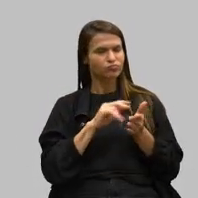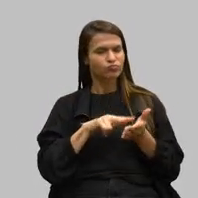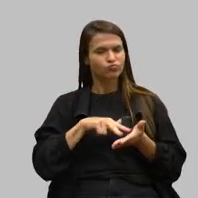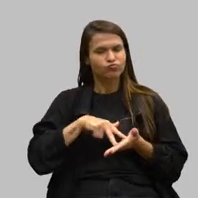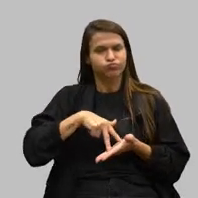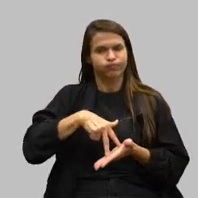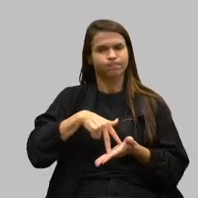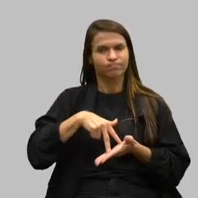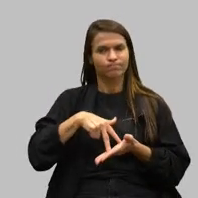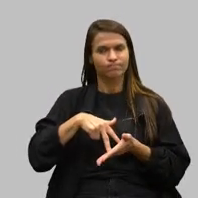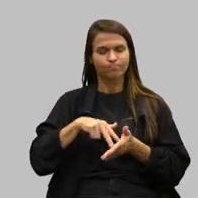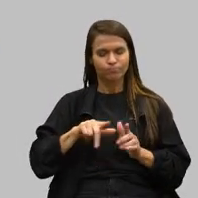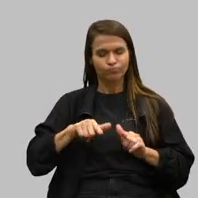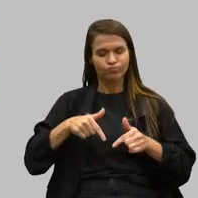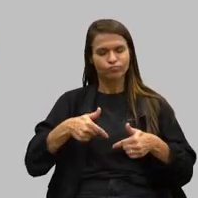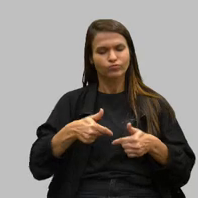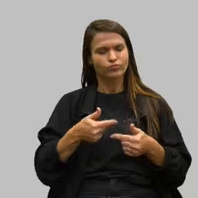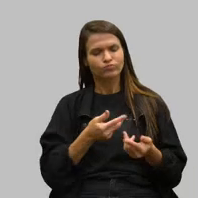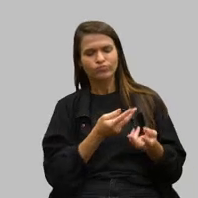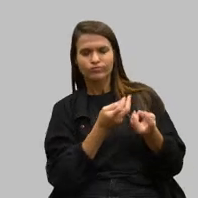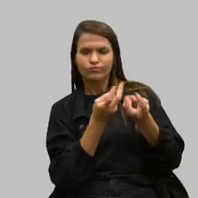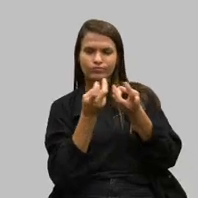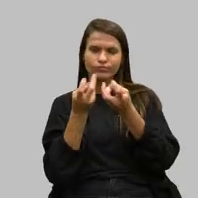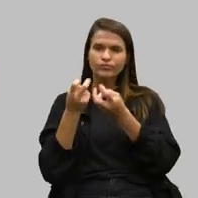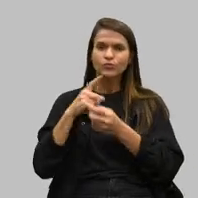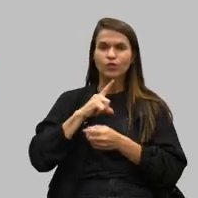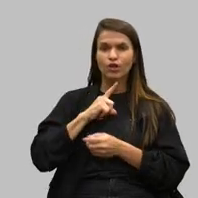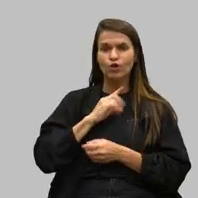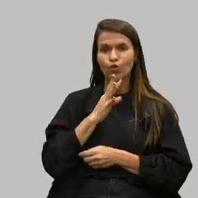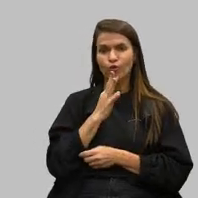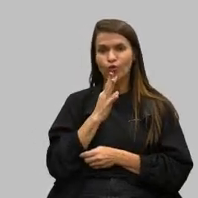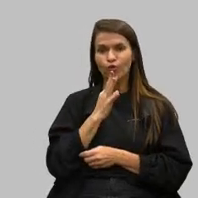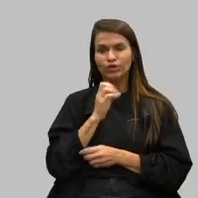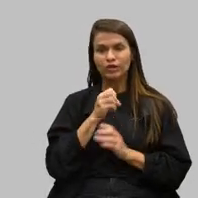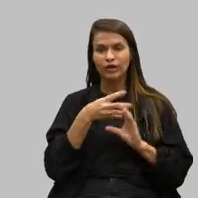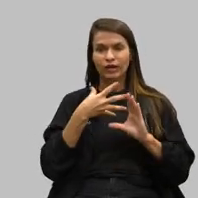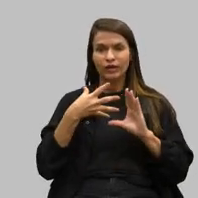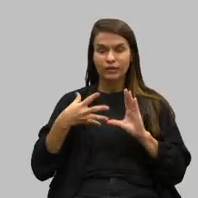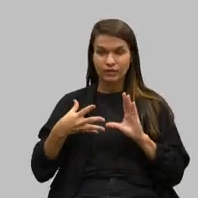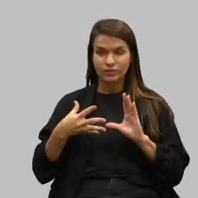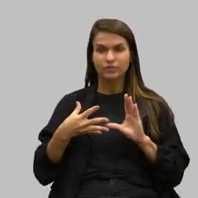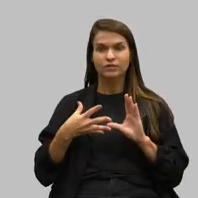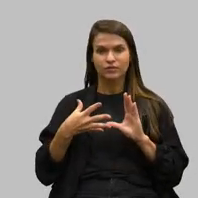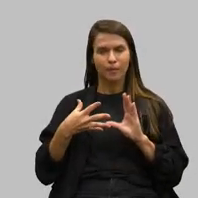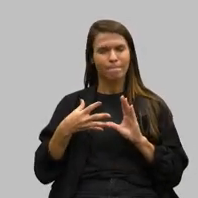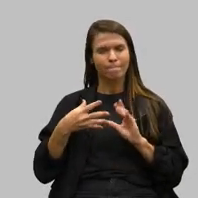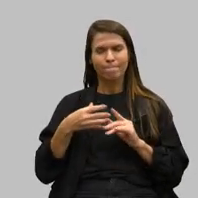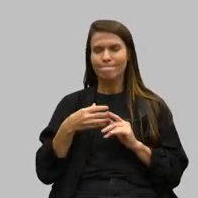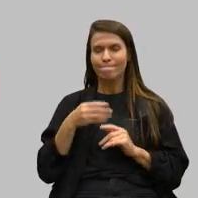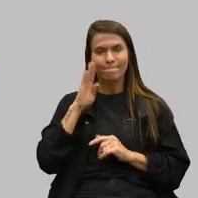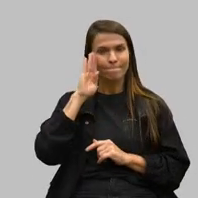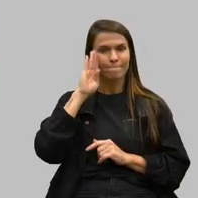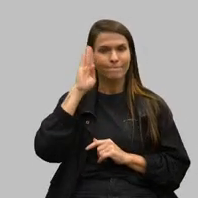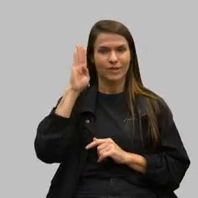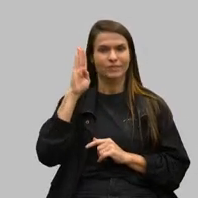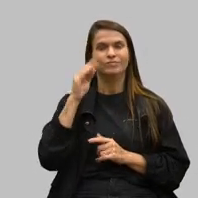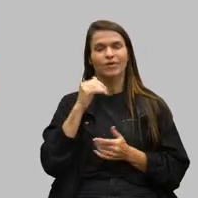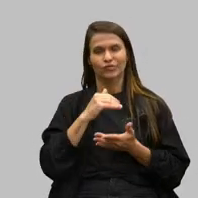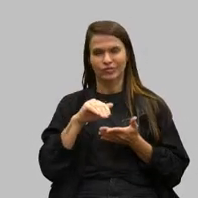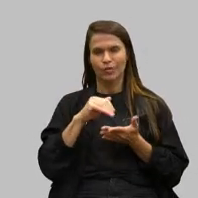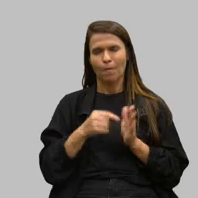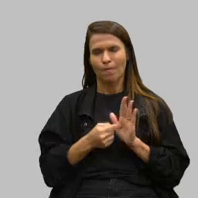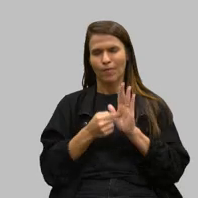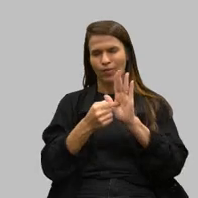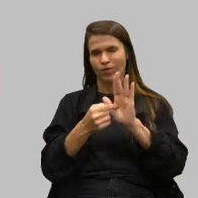ele vai lá, ele enxerga, ele tem o conhecimento e sua característica primordial, secretário. Isso faz a